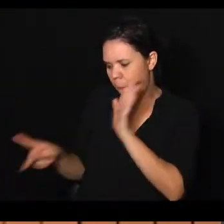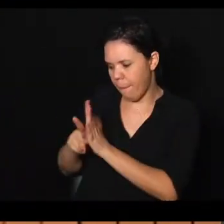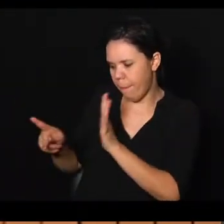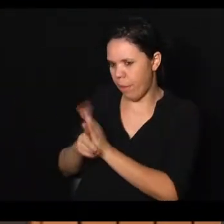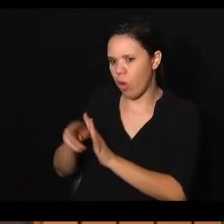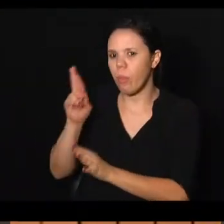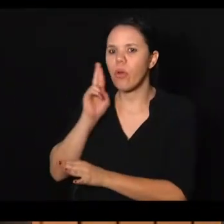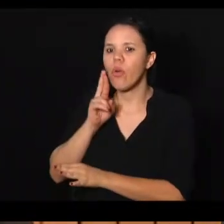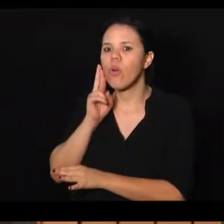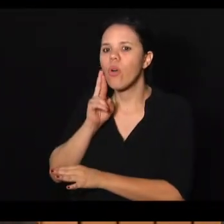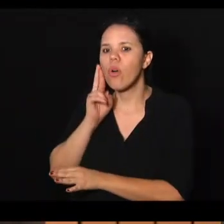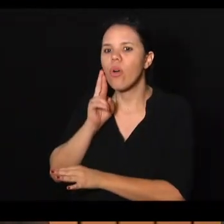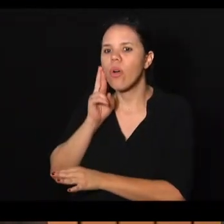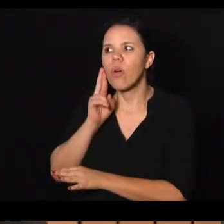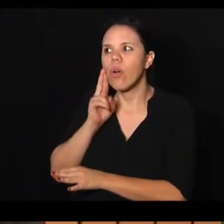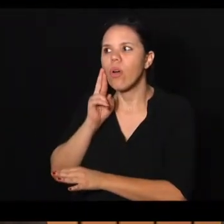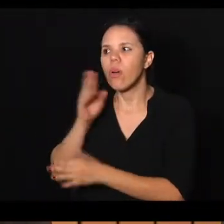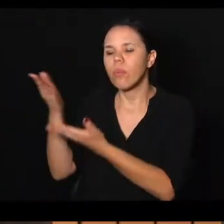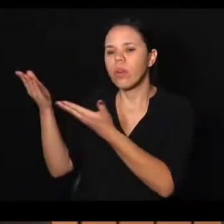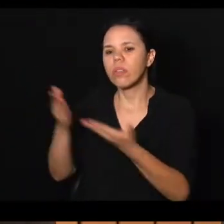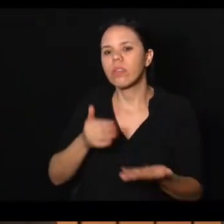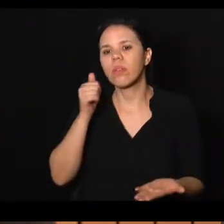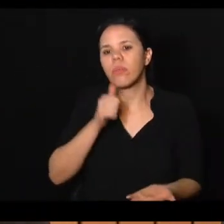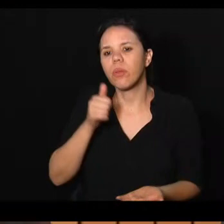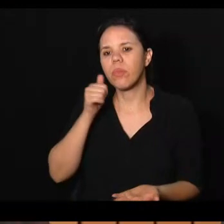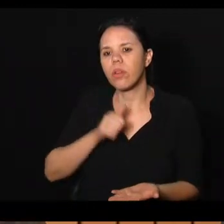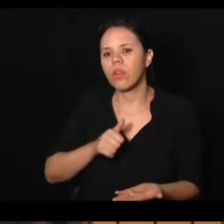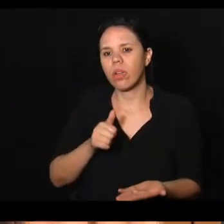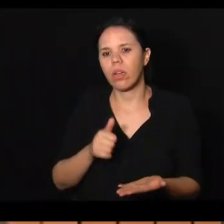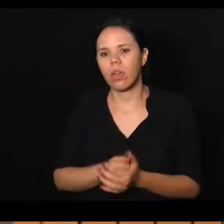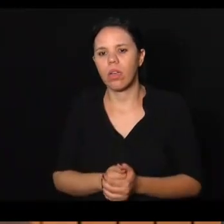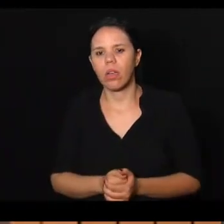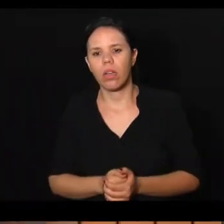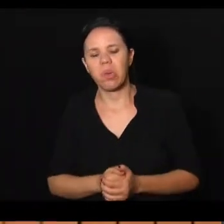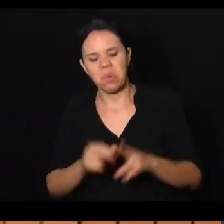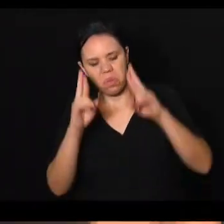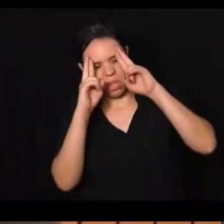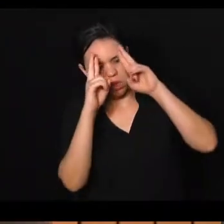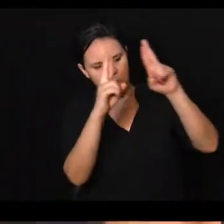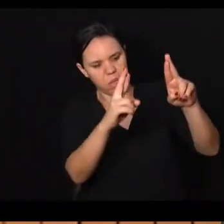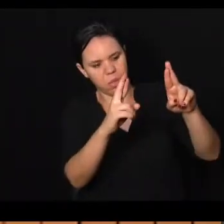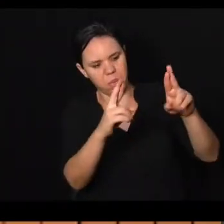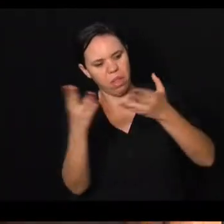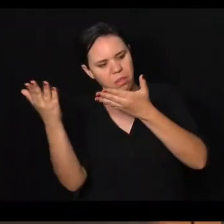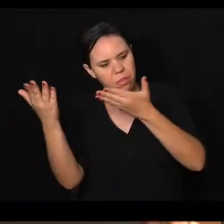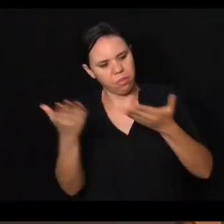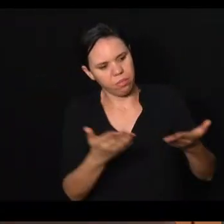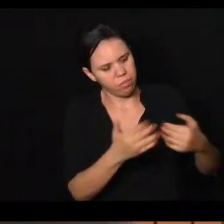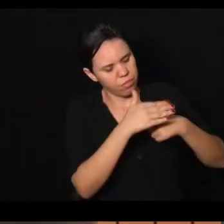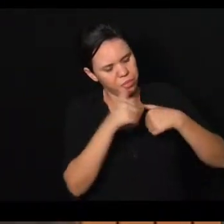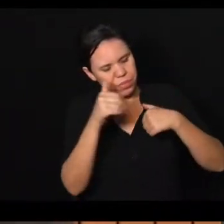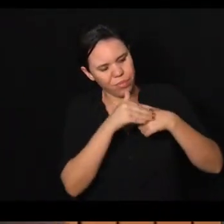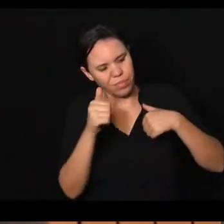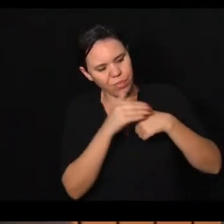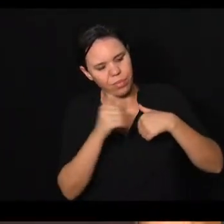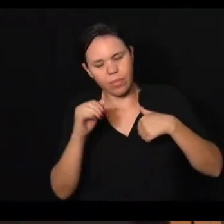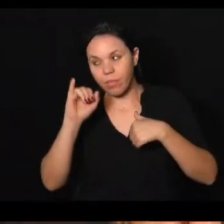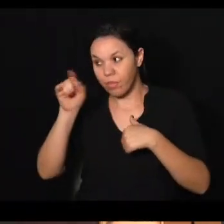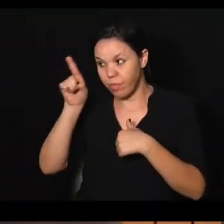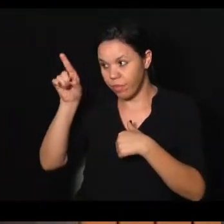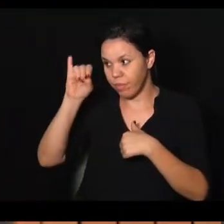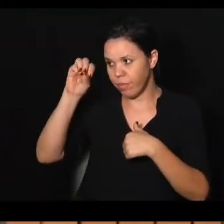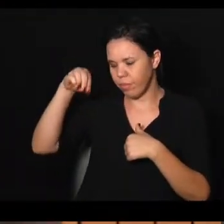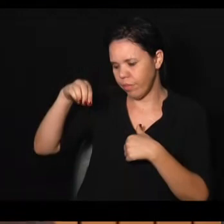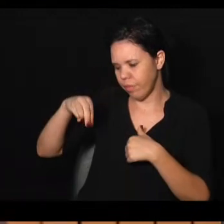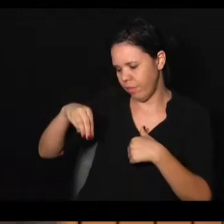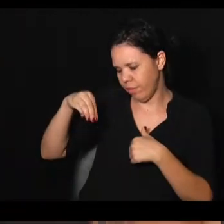cor-de-rosa, uma sala para receber a mulher com dignidade, para ela se sentir acolhida lá no ML, para ela